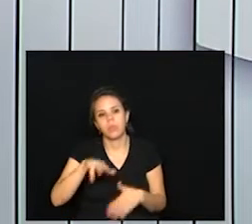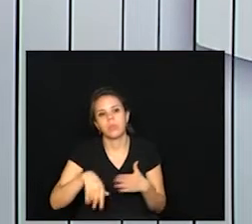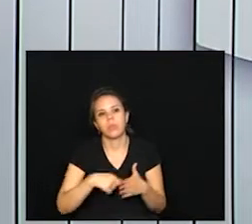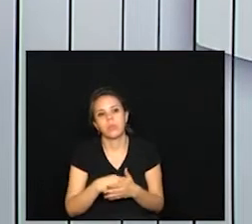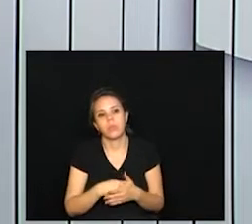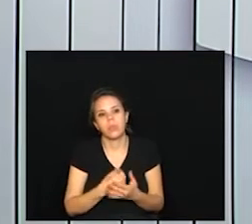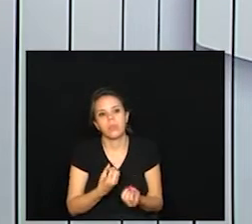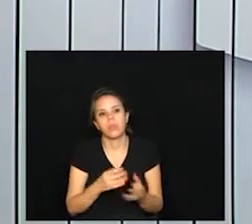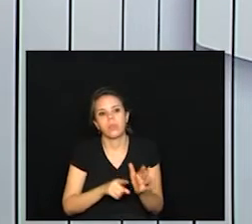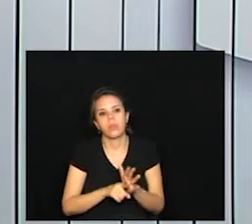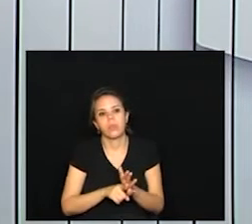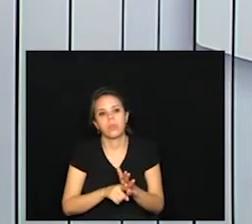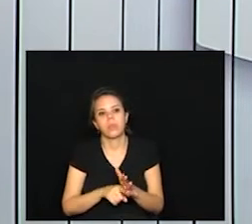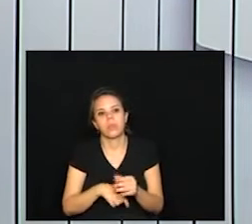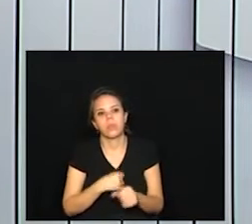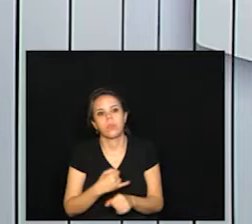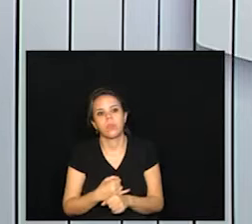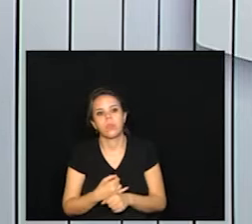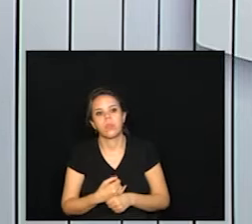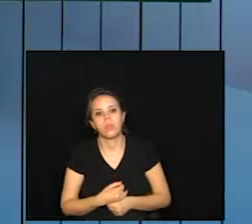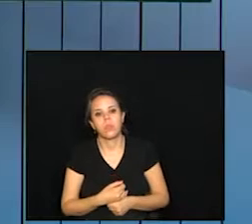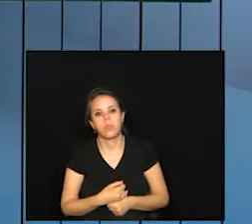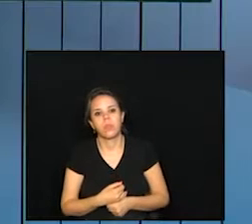e que os dados fiquem na rede?